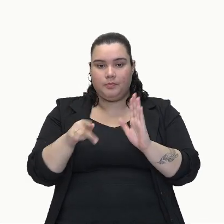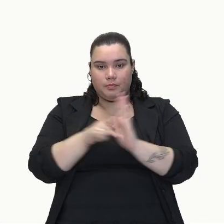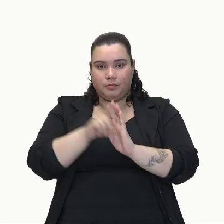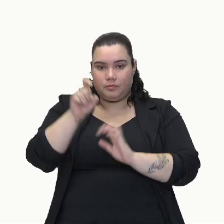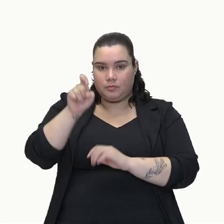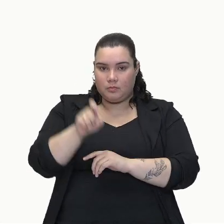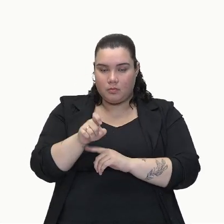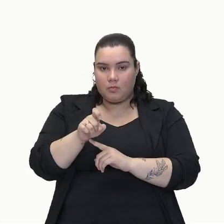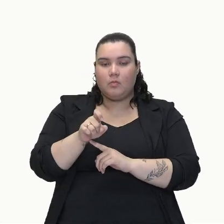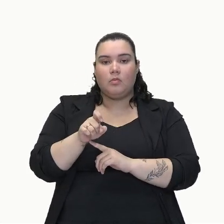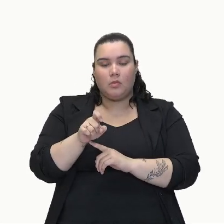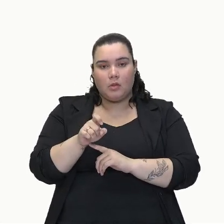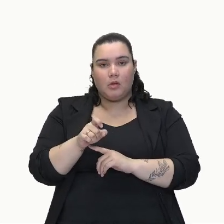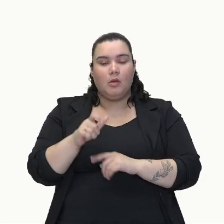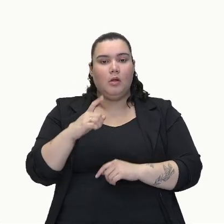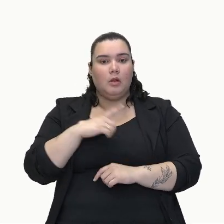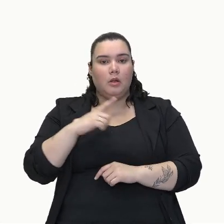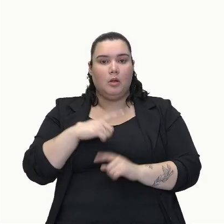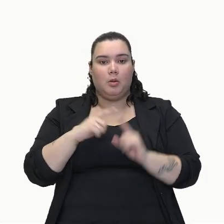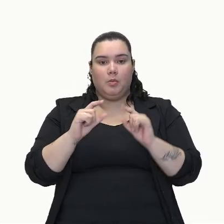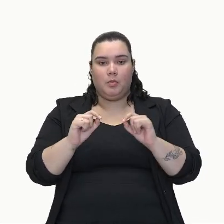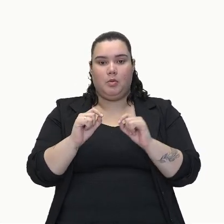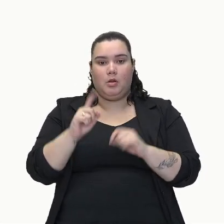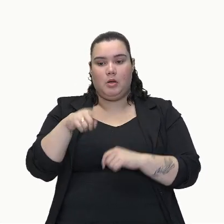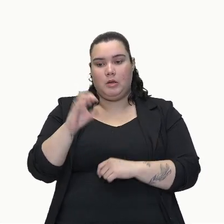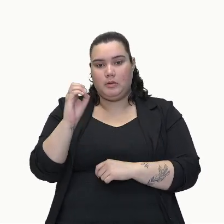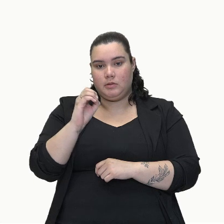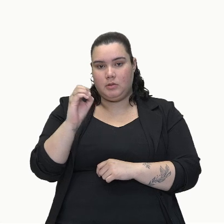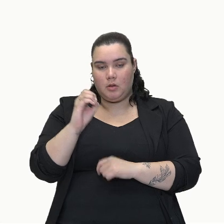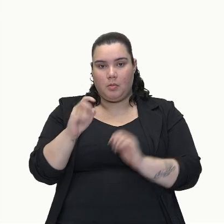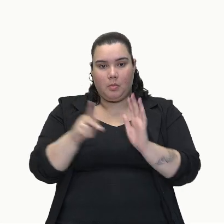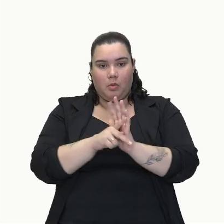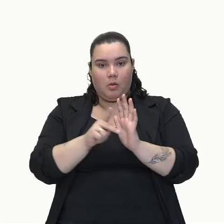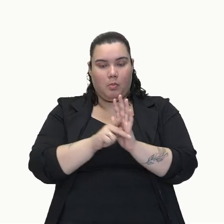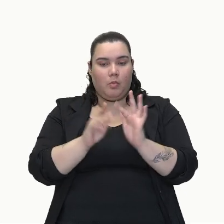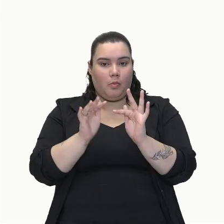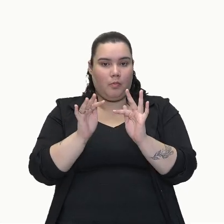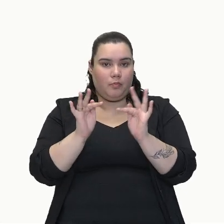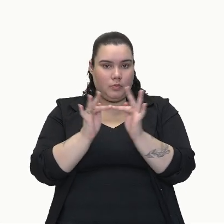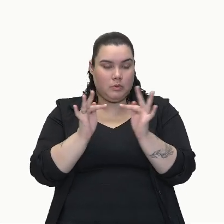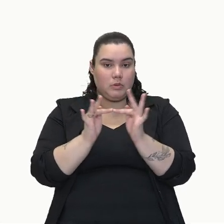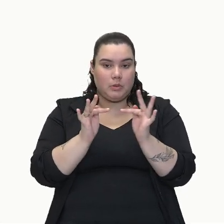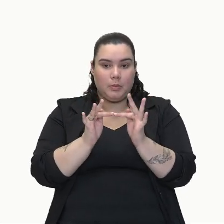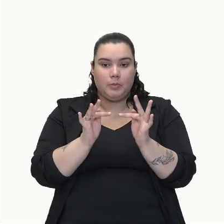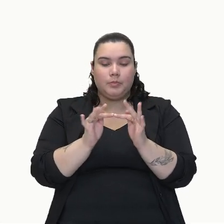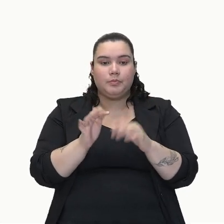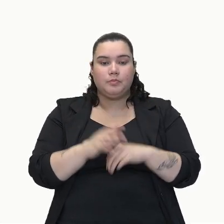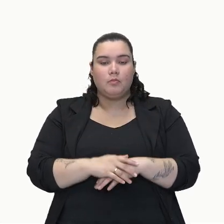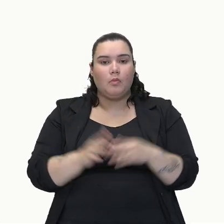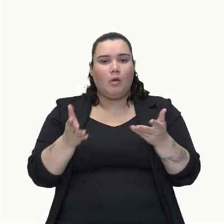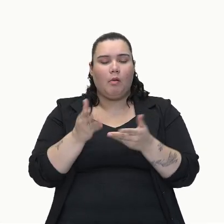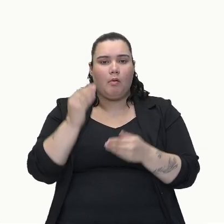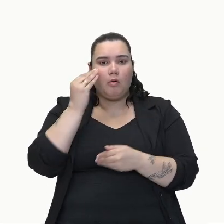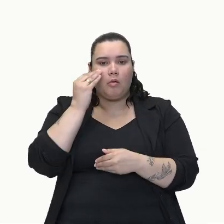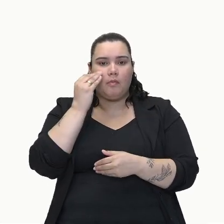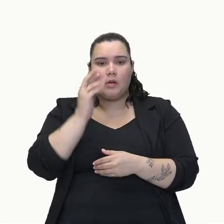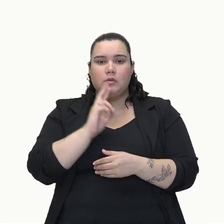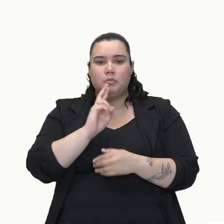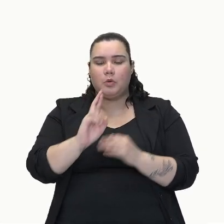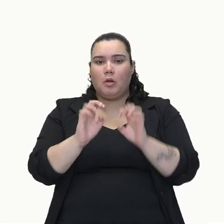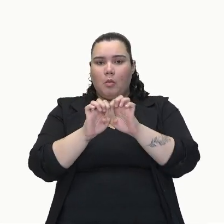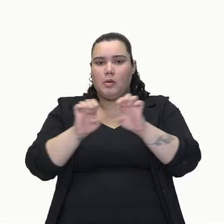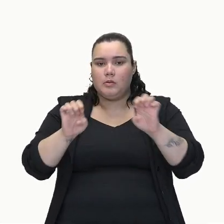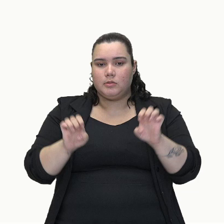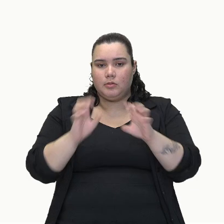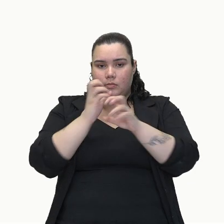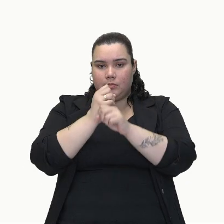x, eles vão ser os zeros dessa função. Agora vamos ver a resolução de uma equação do